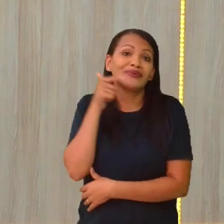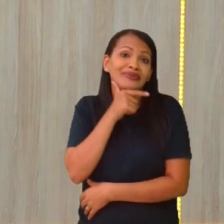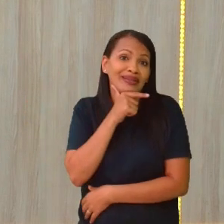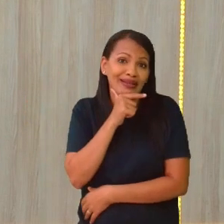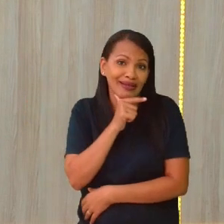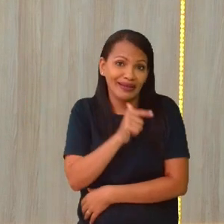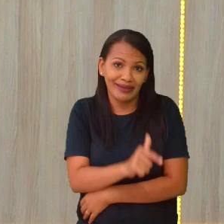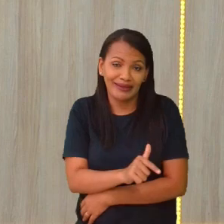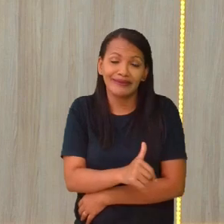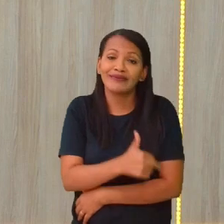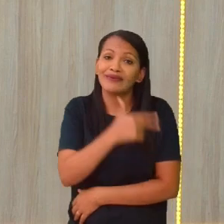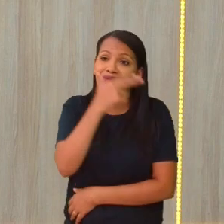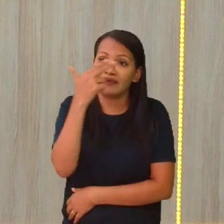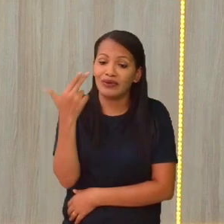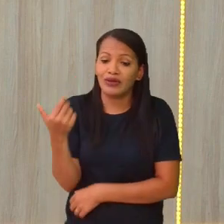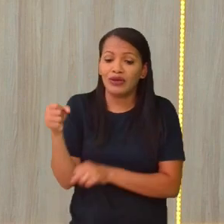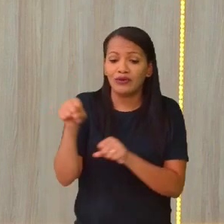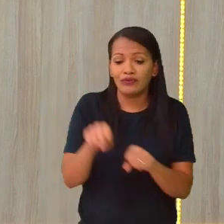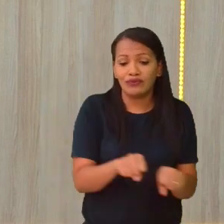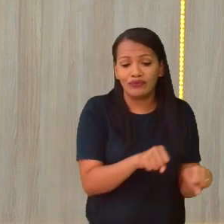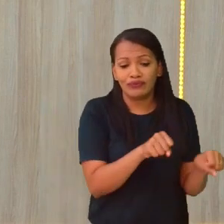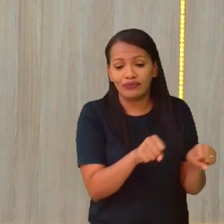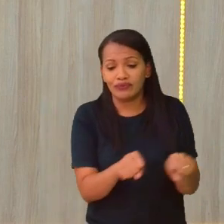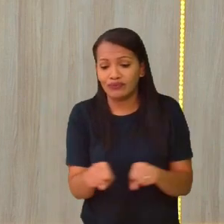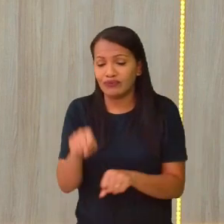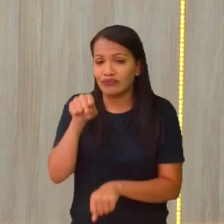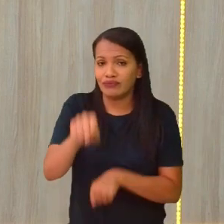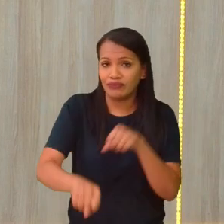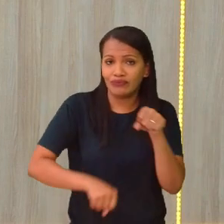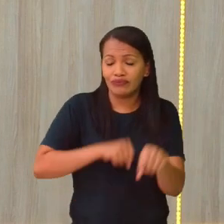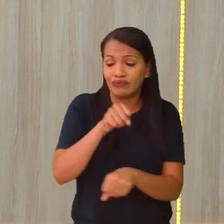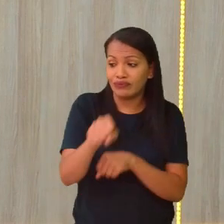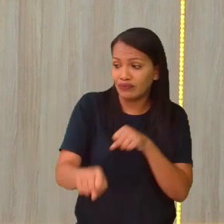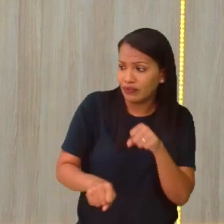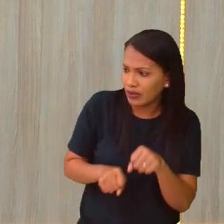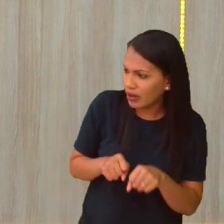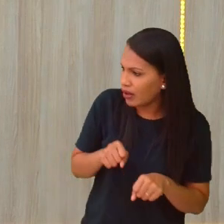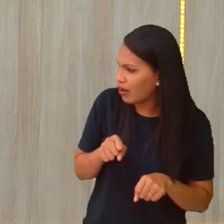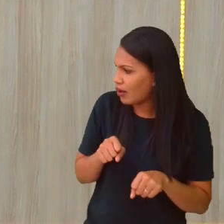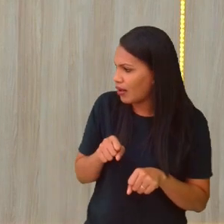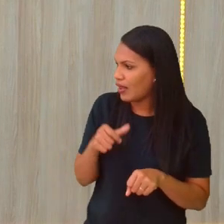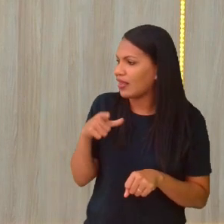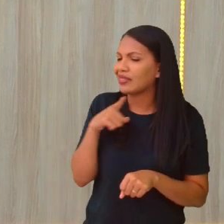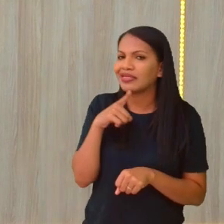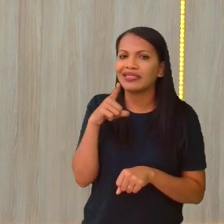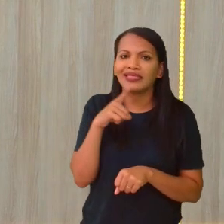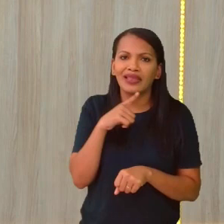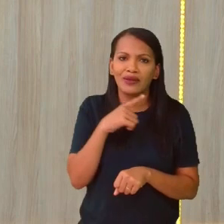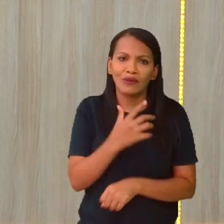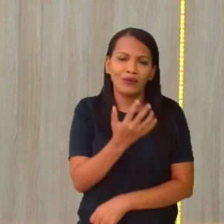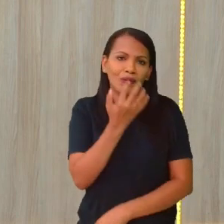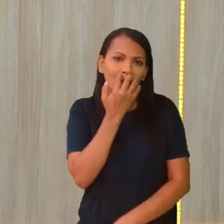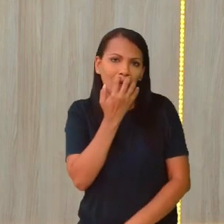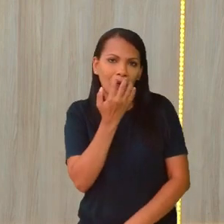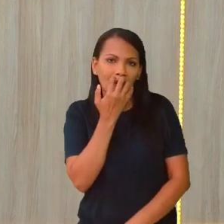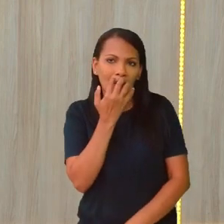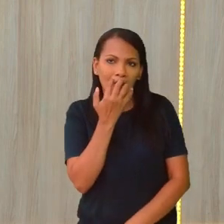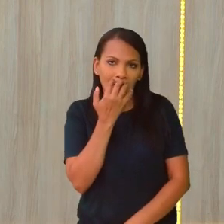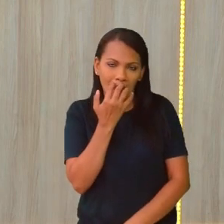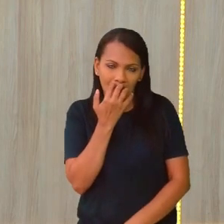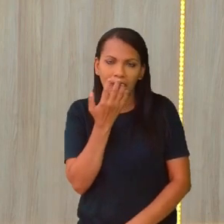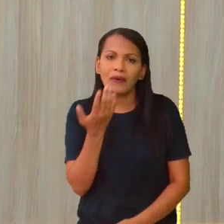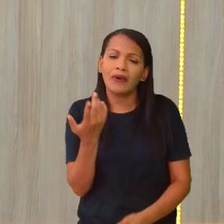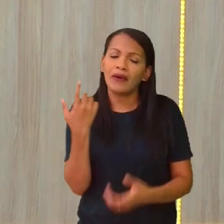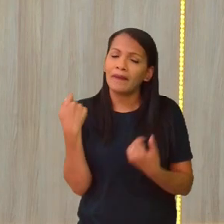mas ele passa na frente de uma vitrine, e aí tem esse cachorrinho que estava para adoção. Então ele é adoção, no